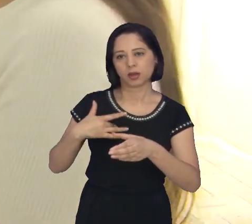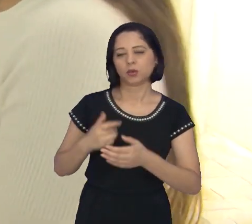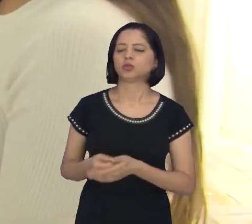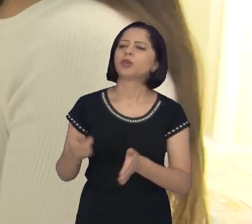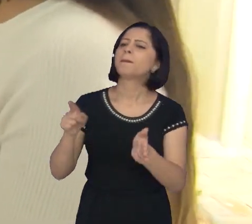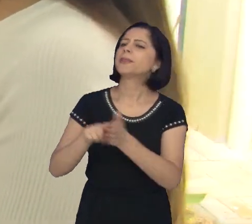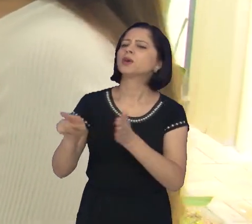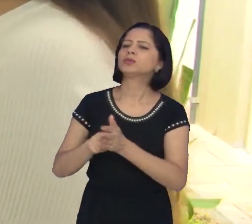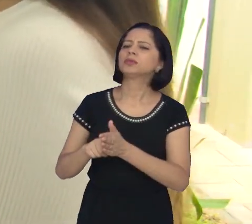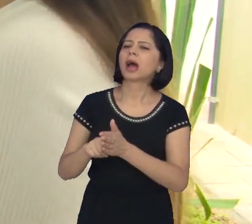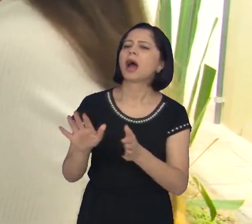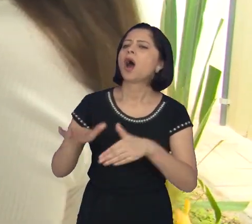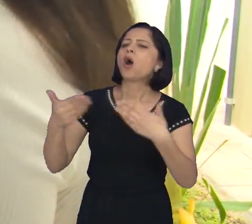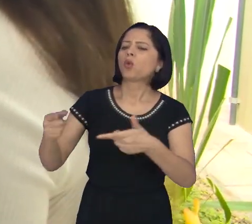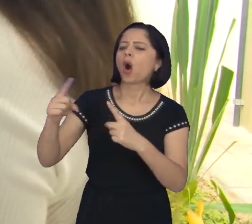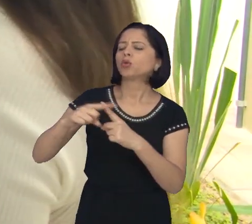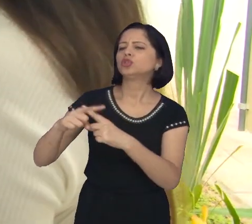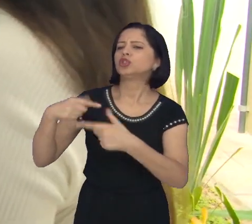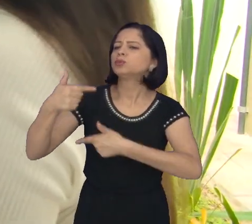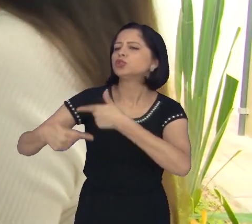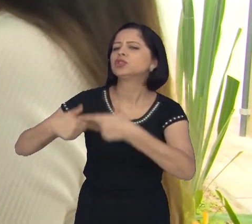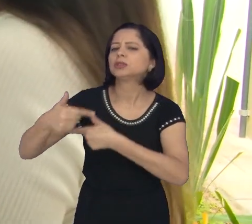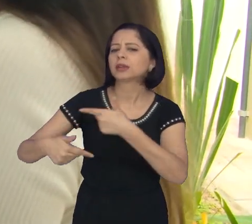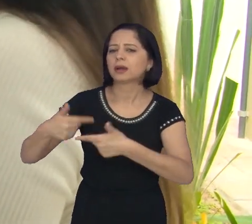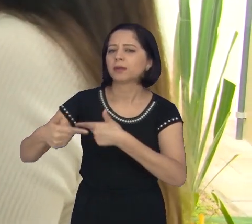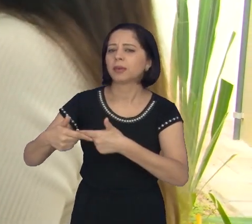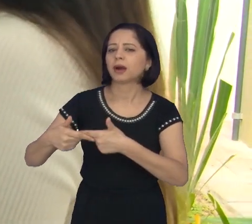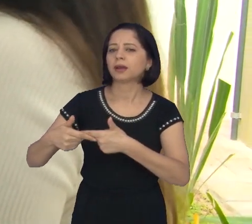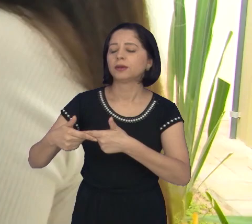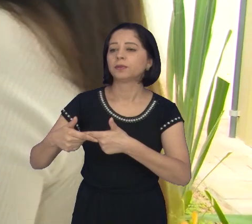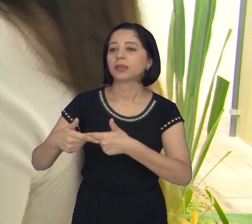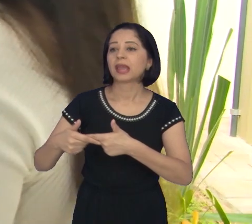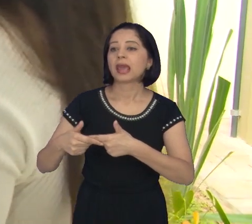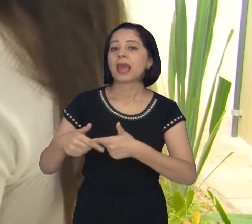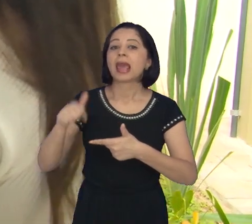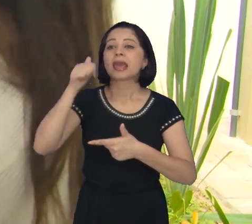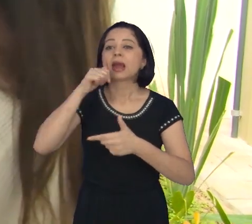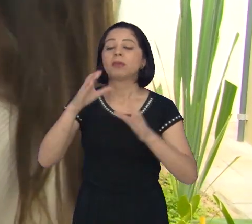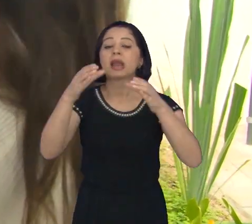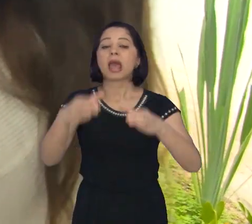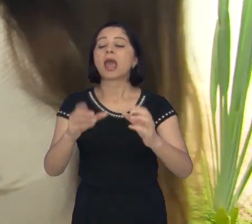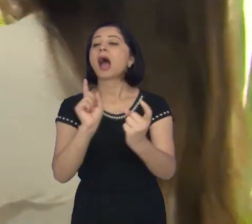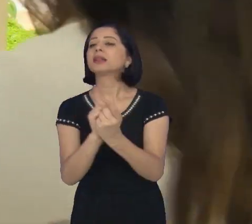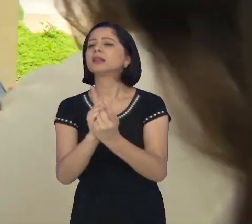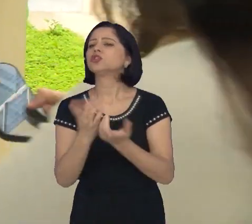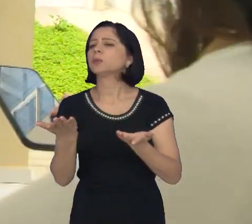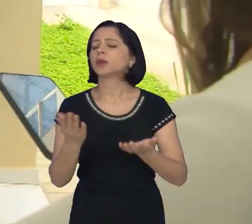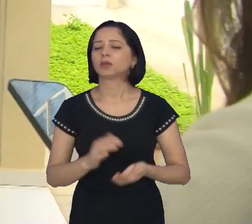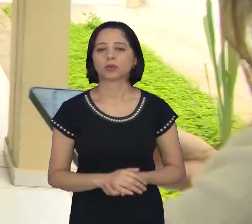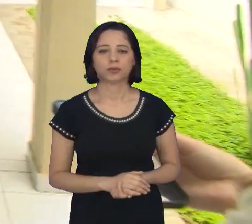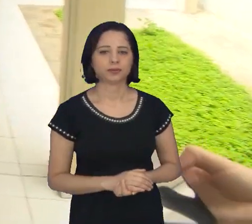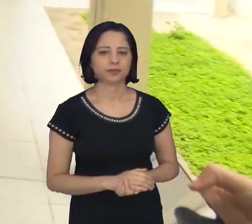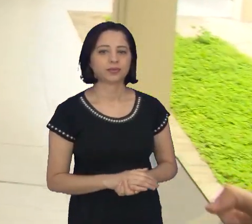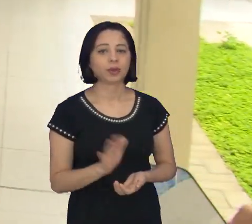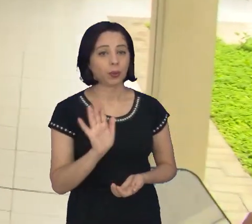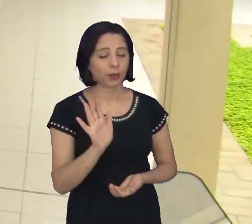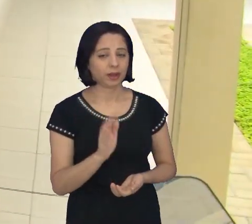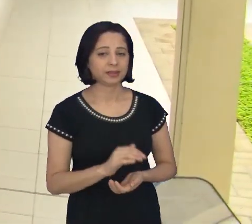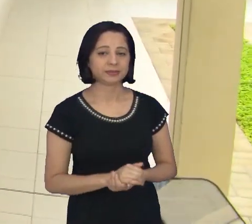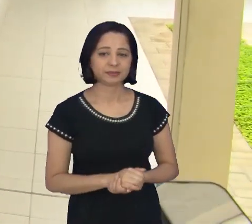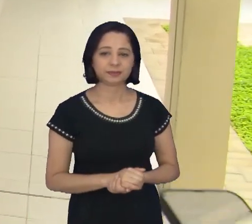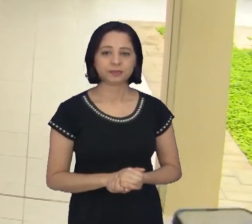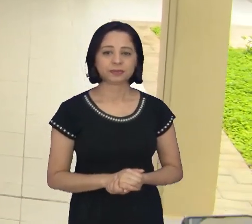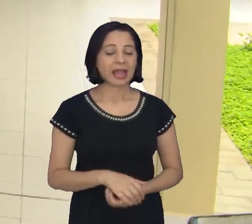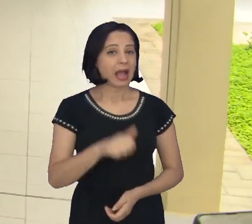esses serviços de saúde prestados aqui na cidade e onde que a mulher ela pode buscar por esse atendimento? Olá,